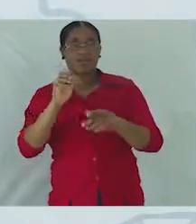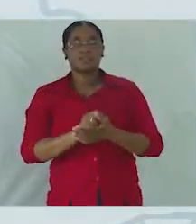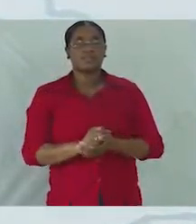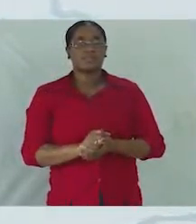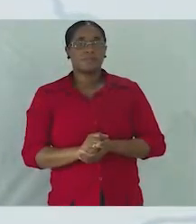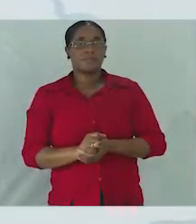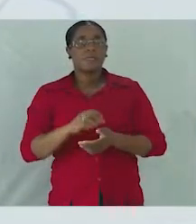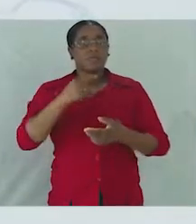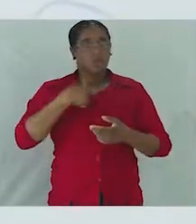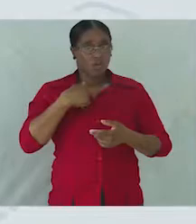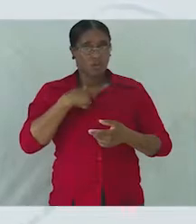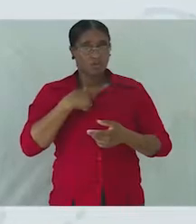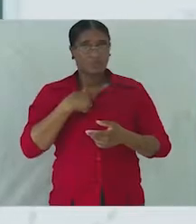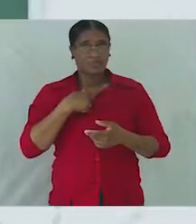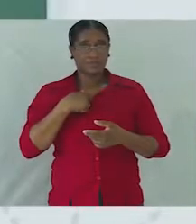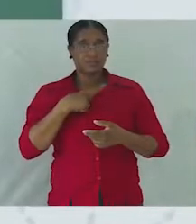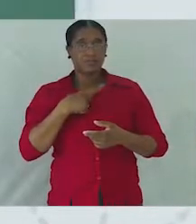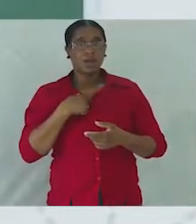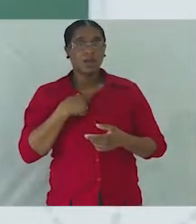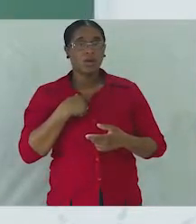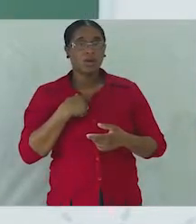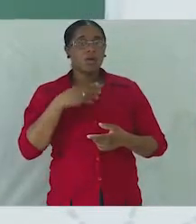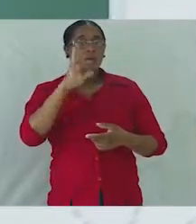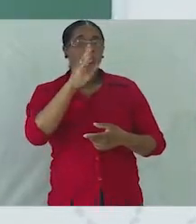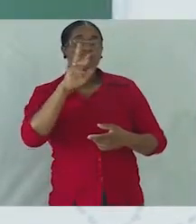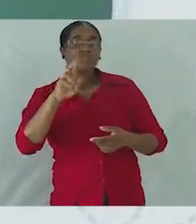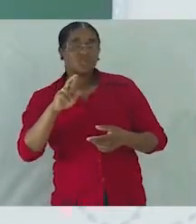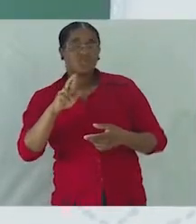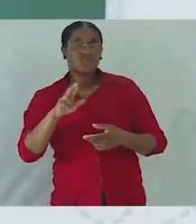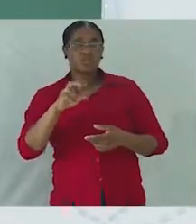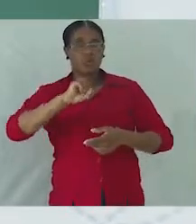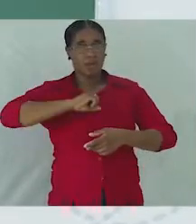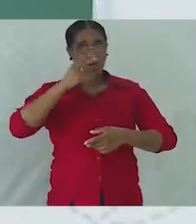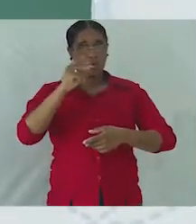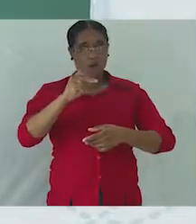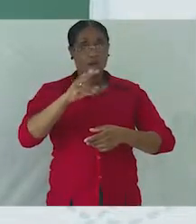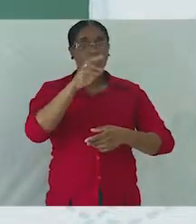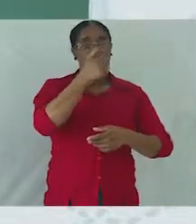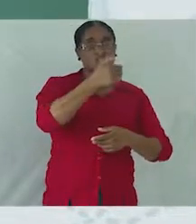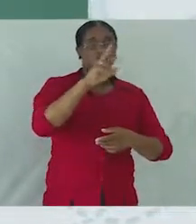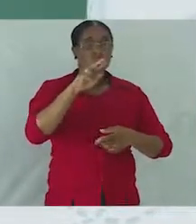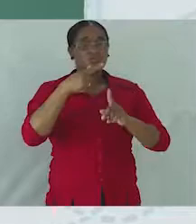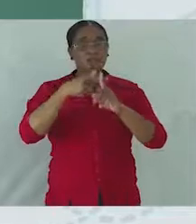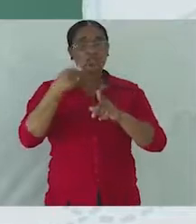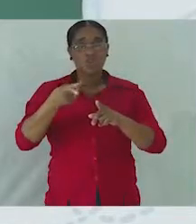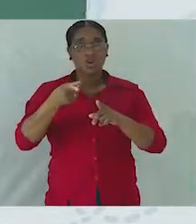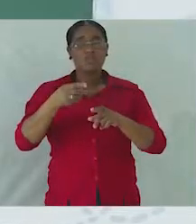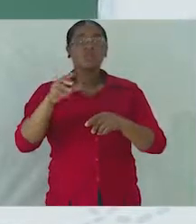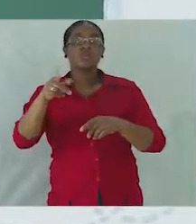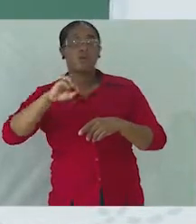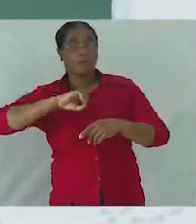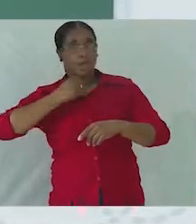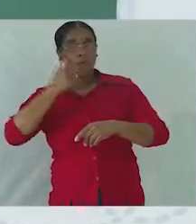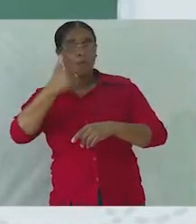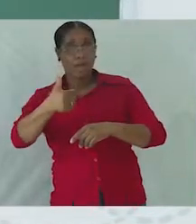vou tomar o 4x como o meu A e o 5x mais 9 como o meu B.